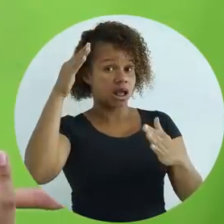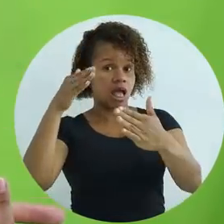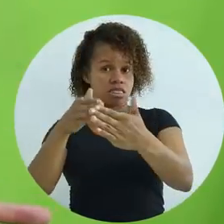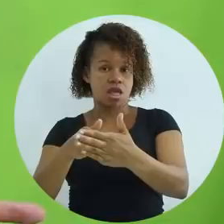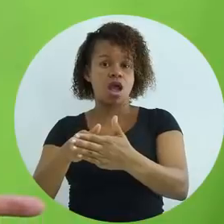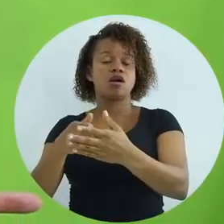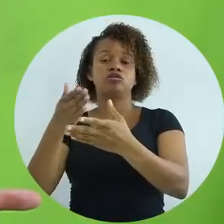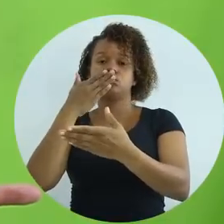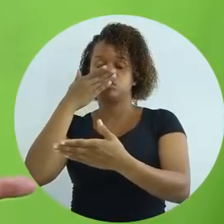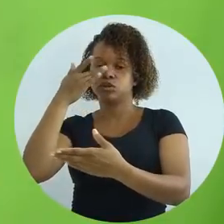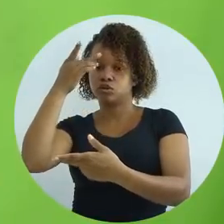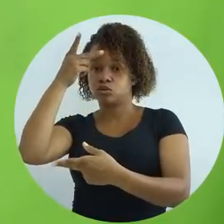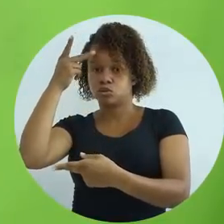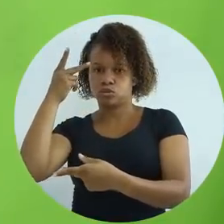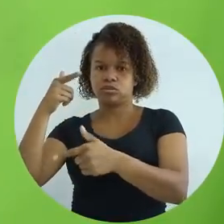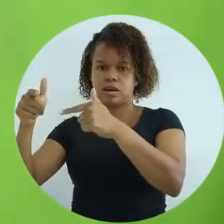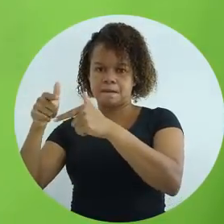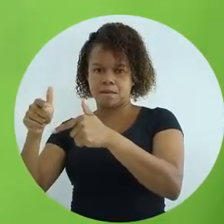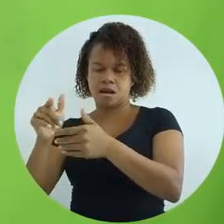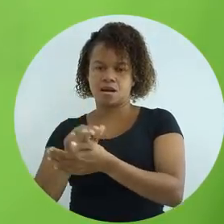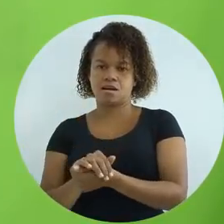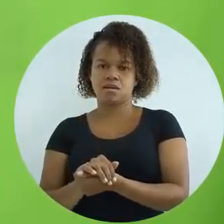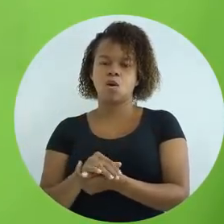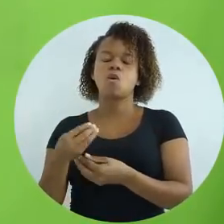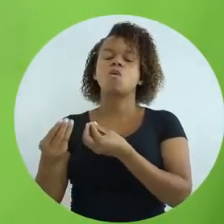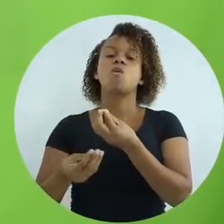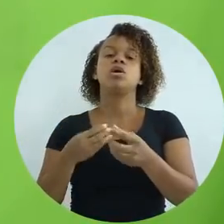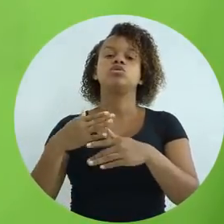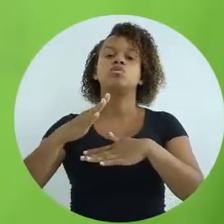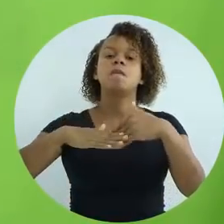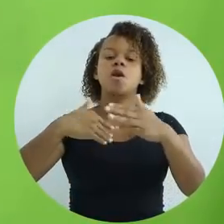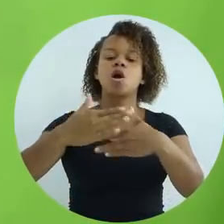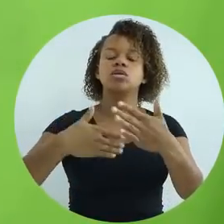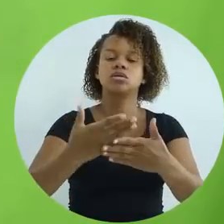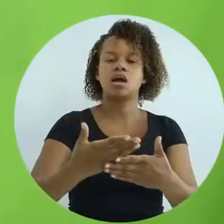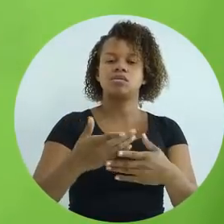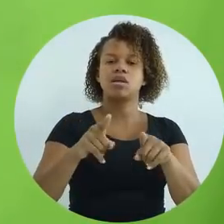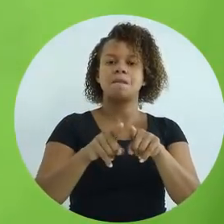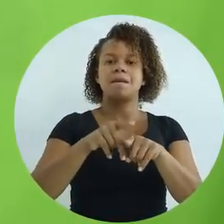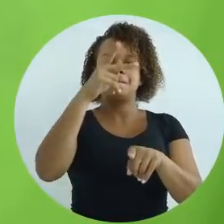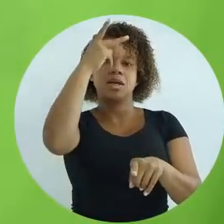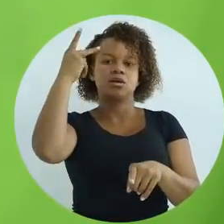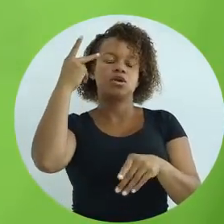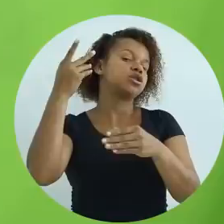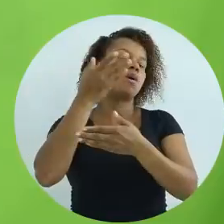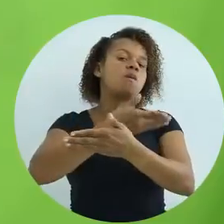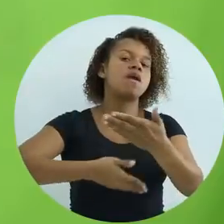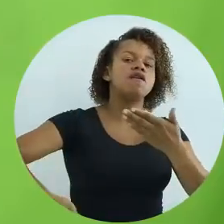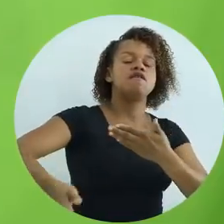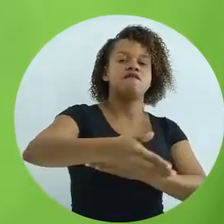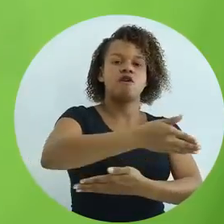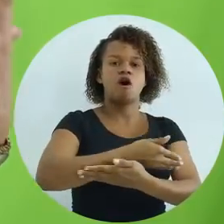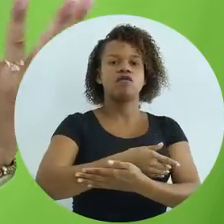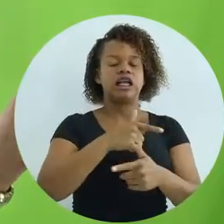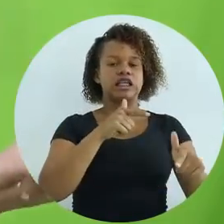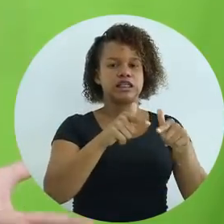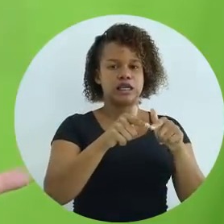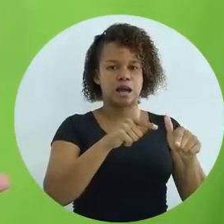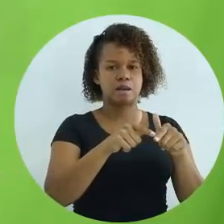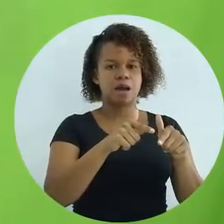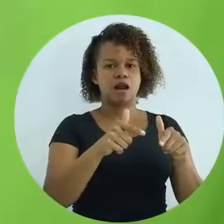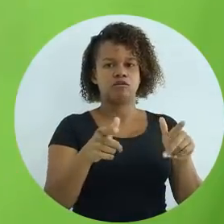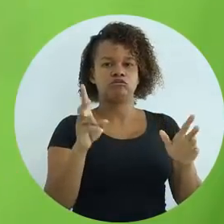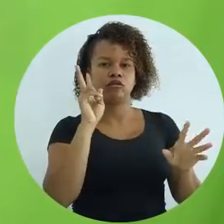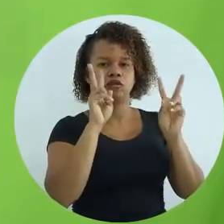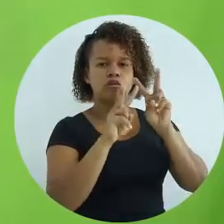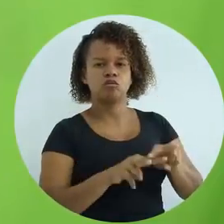os fornecedores. Então imaginem quantos processos e quantas pessoas estão envolvidos nesse trabalho de gerir